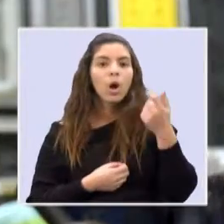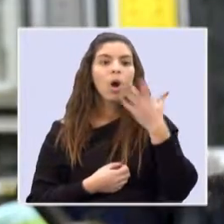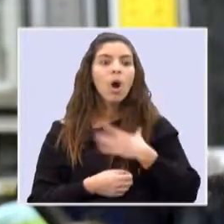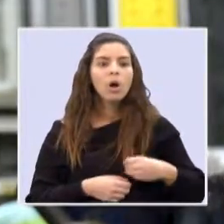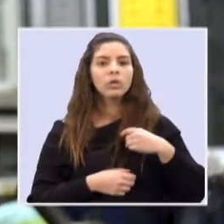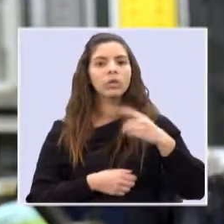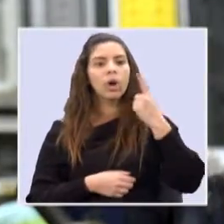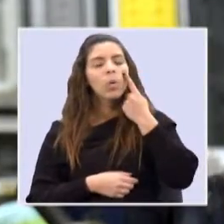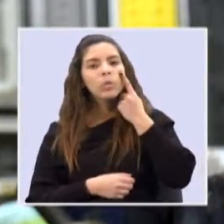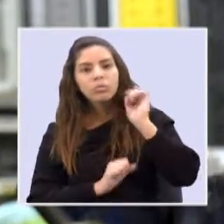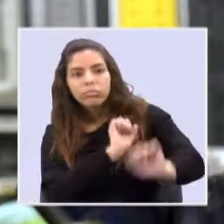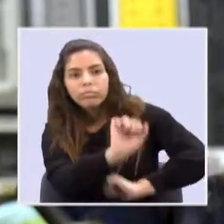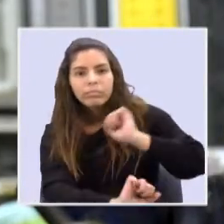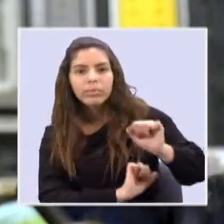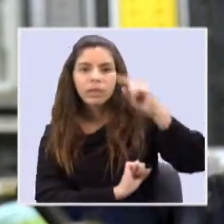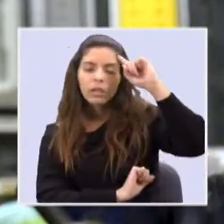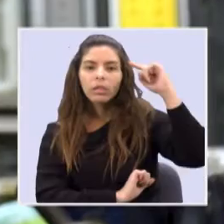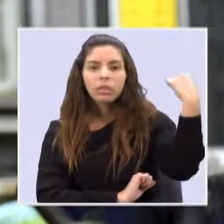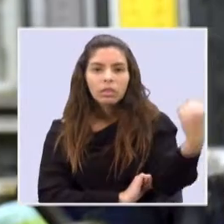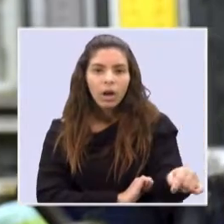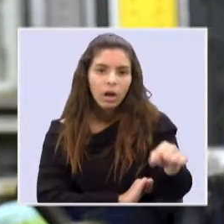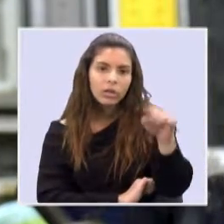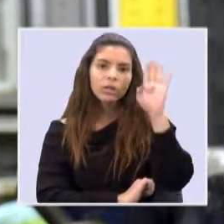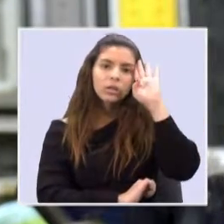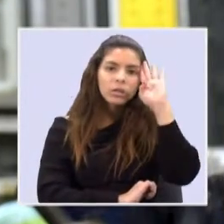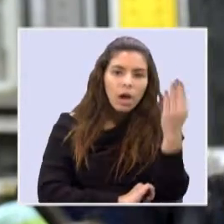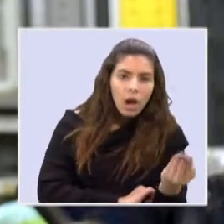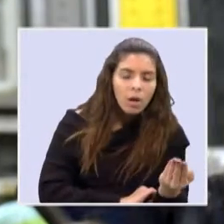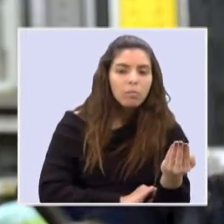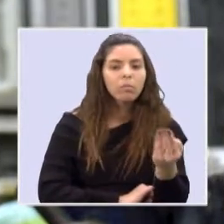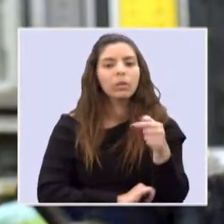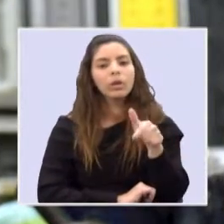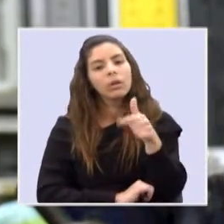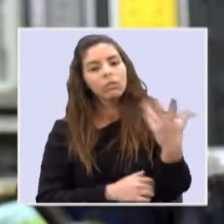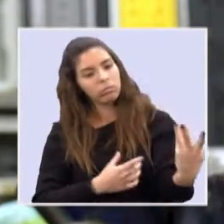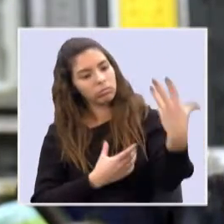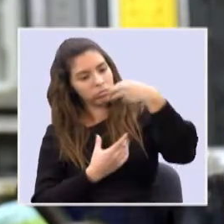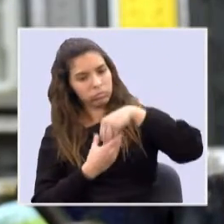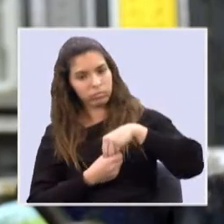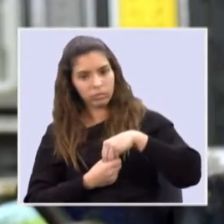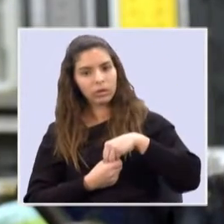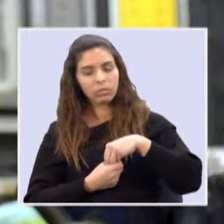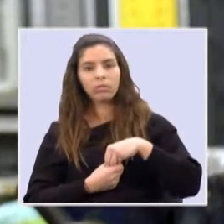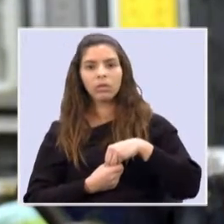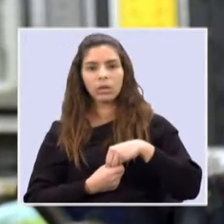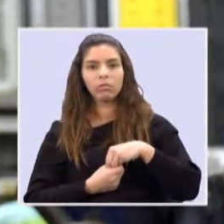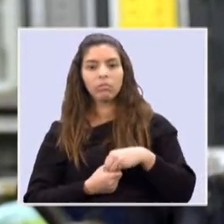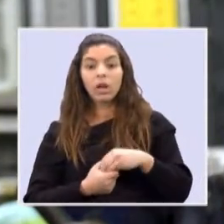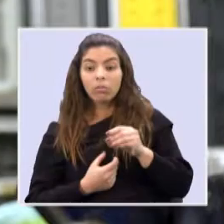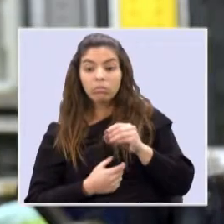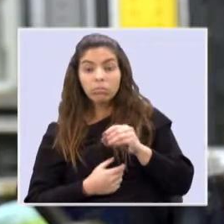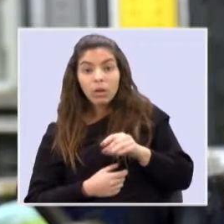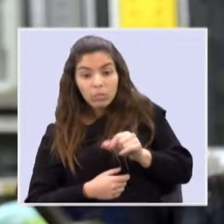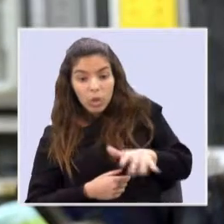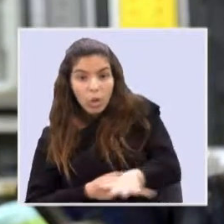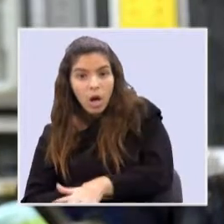aglutinam os conhecimentos e digamos, a produção aberta da comunidade local, que responde aos problemas da comunidade